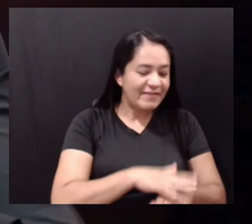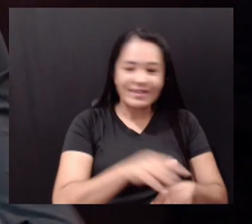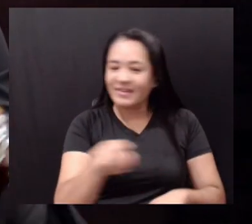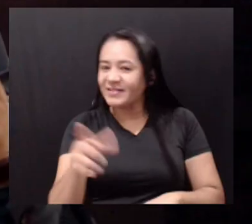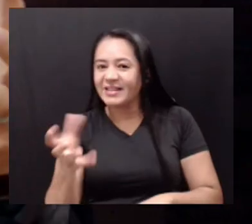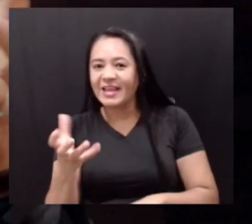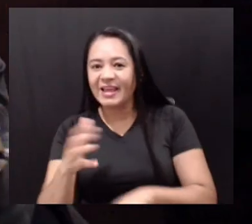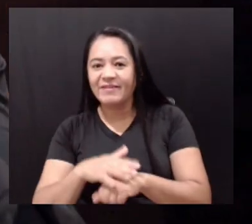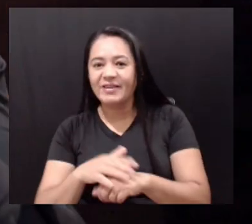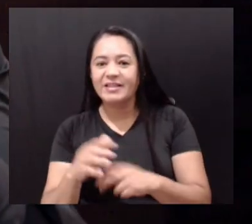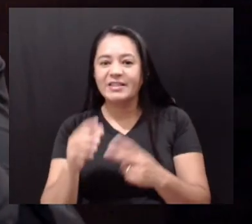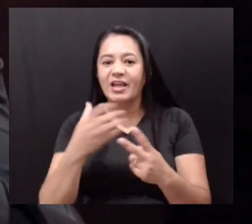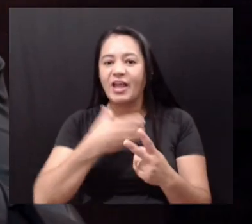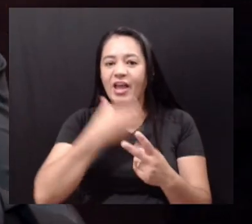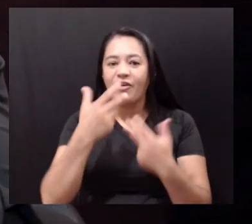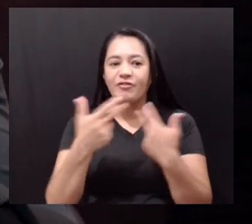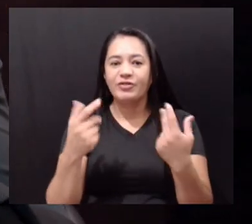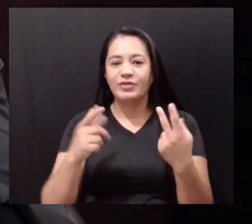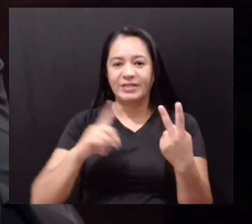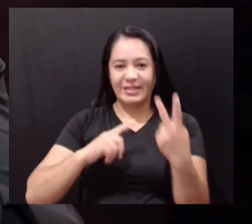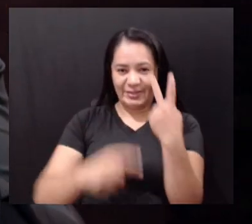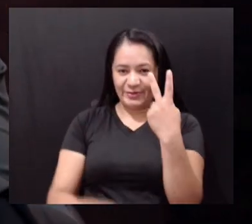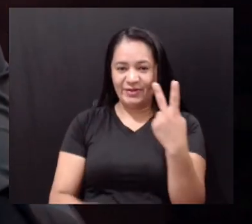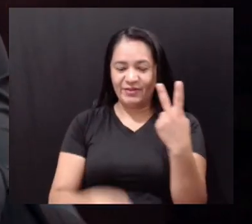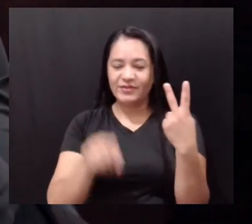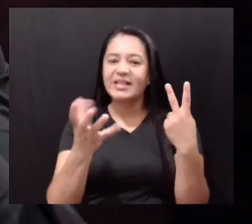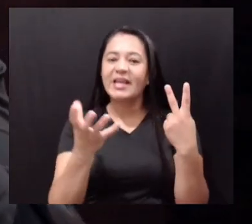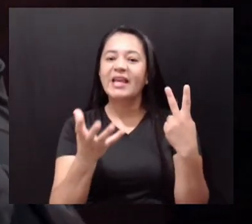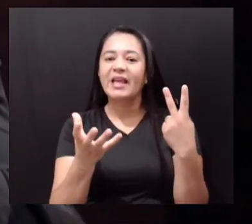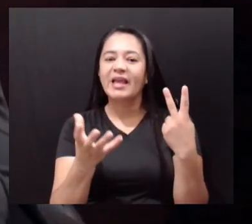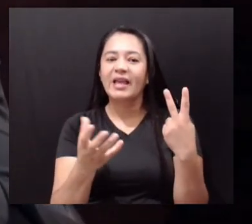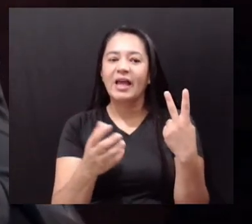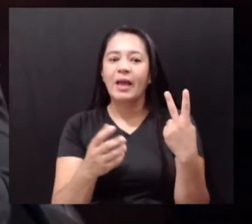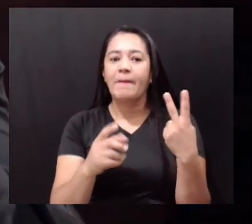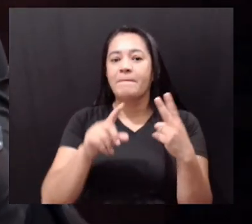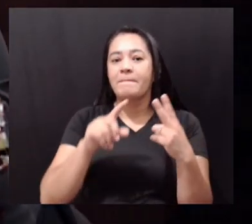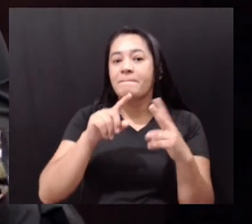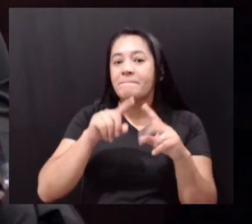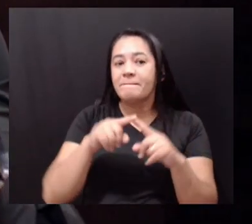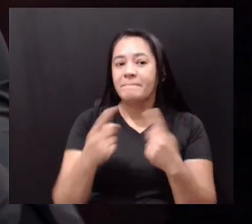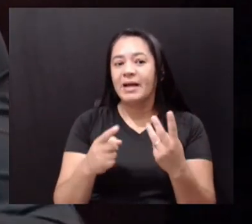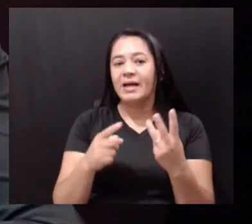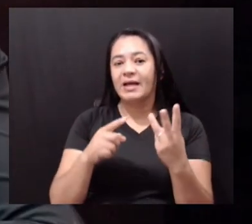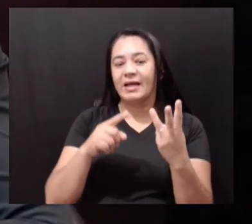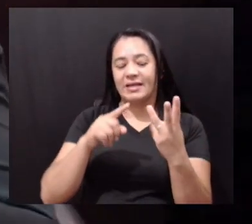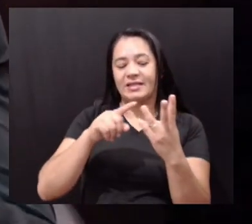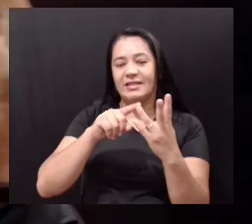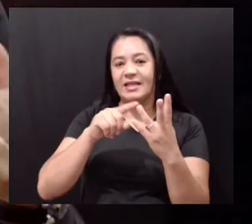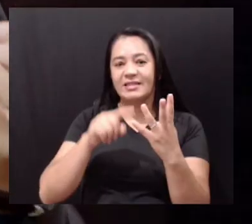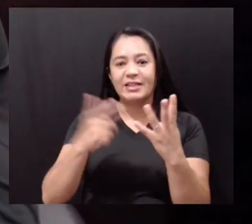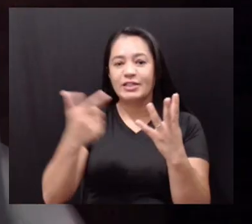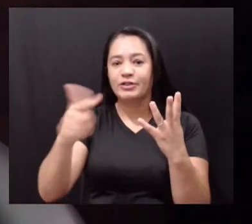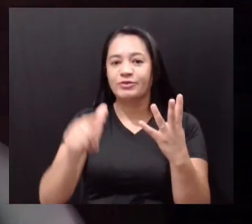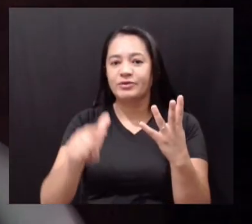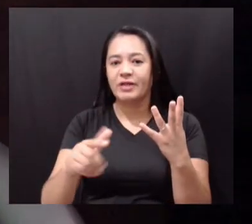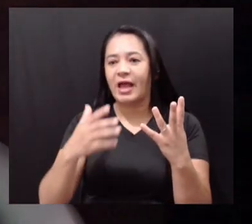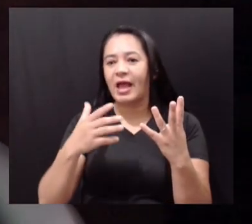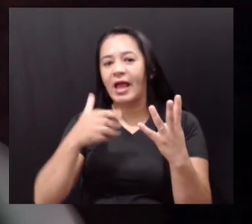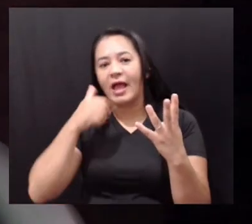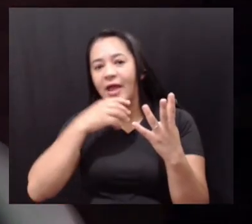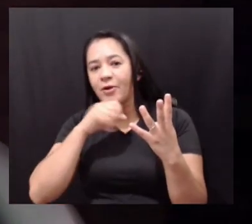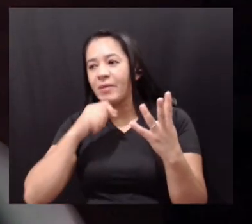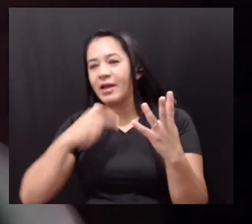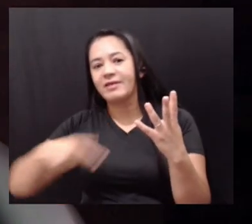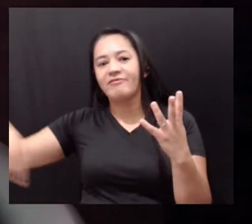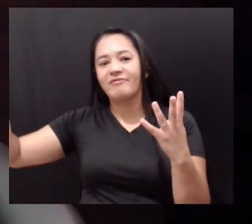né, e aí a criança ela pede uma terceira e uma quarta, aí o pai sai para poder comprar a fruta e traz. Então quando essa pessoa chega no mercado de